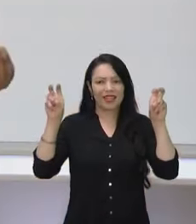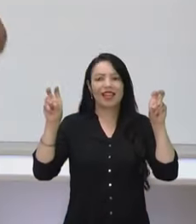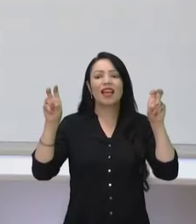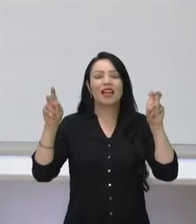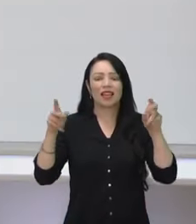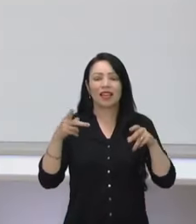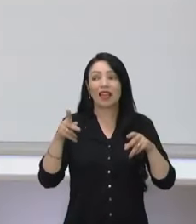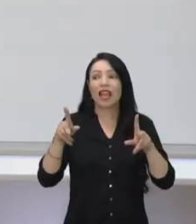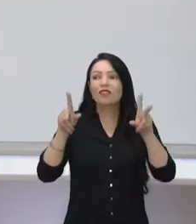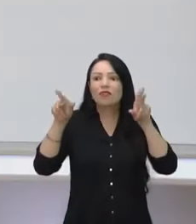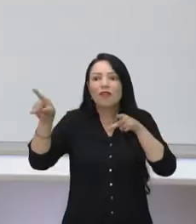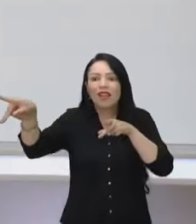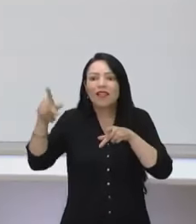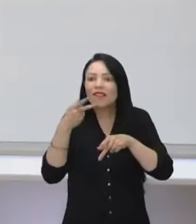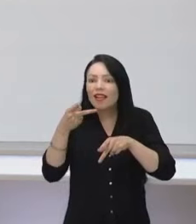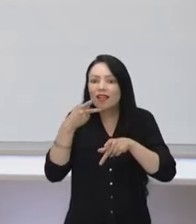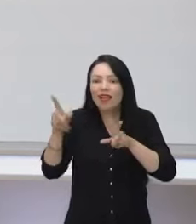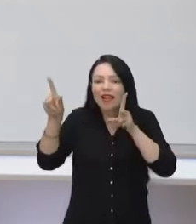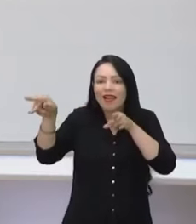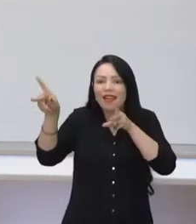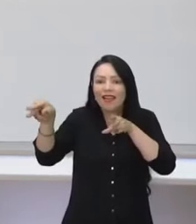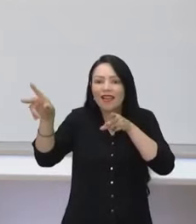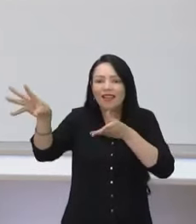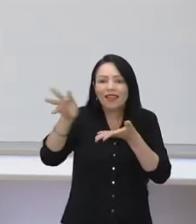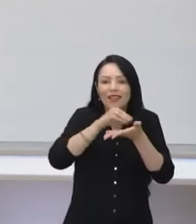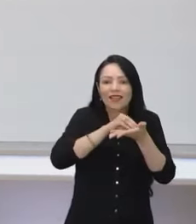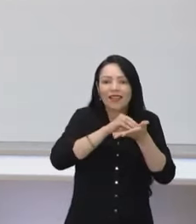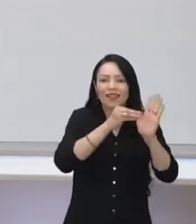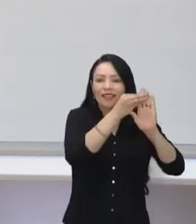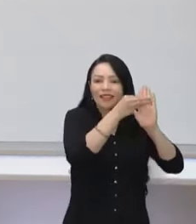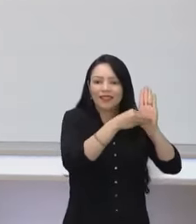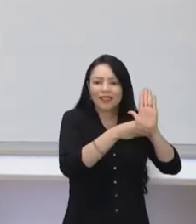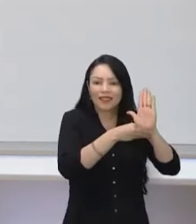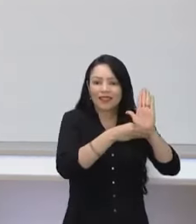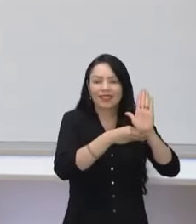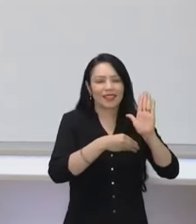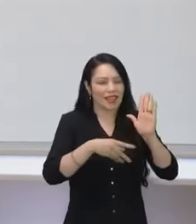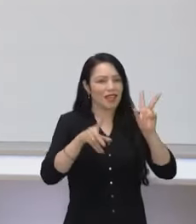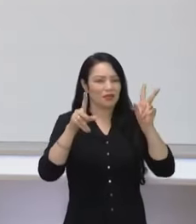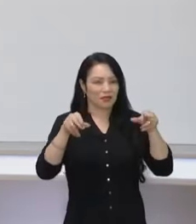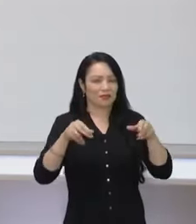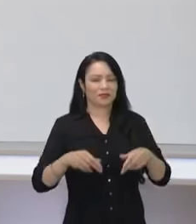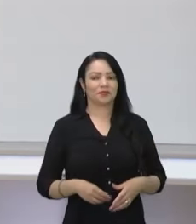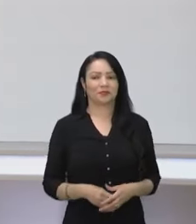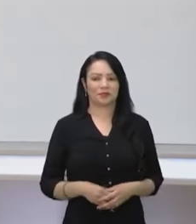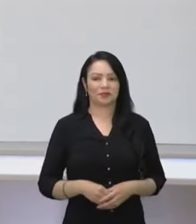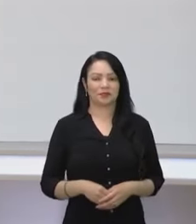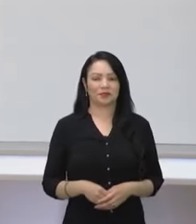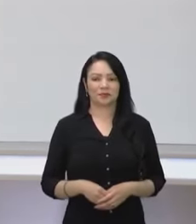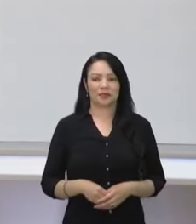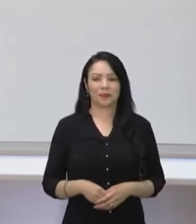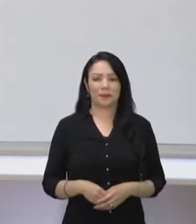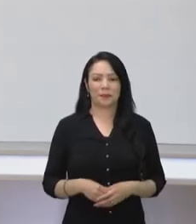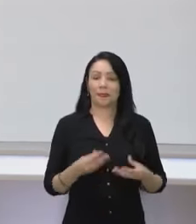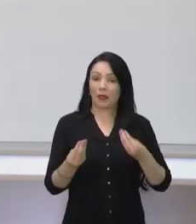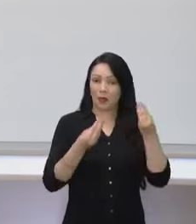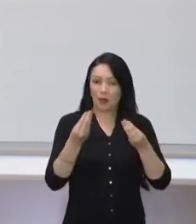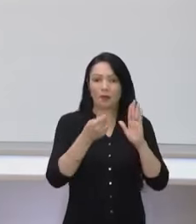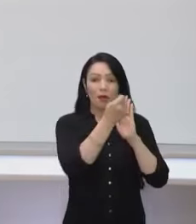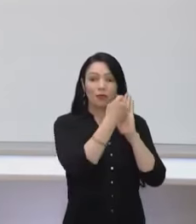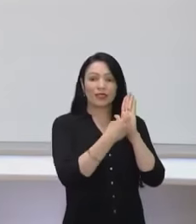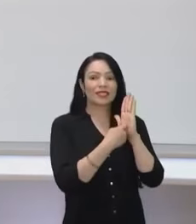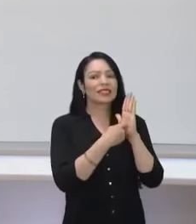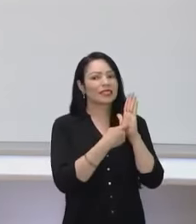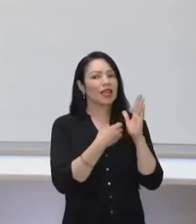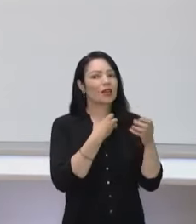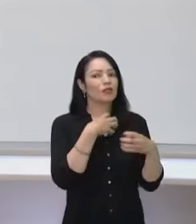como se o próprio McDaniel estivesse dizendo o quão ele ficou fascinado. É uma estratégia aí de se escrever, do autor usar aí